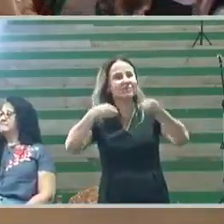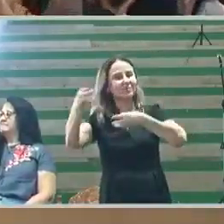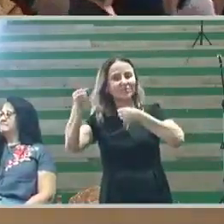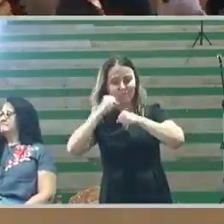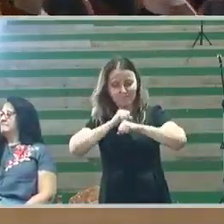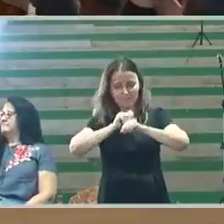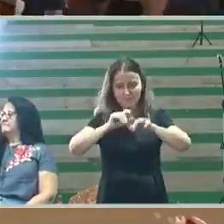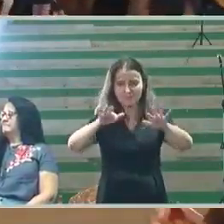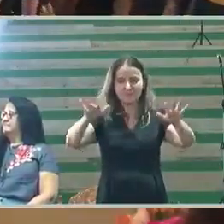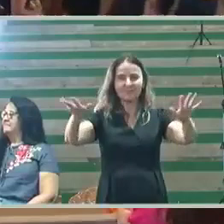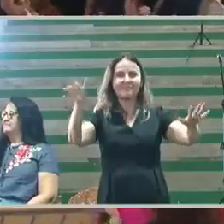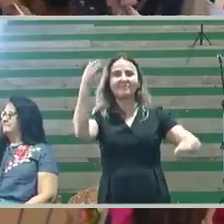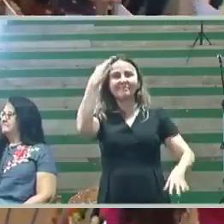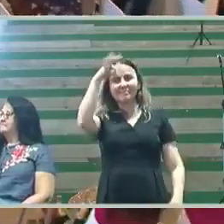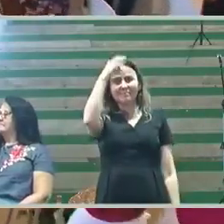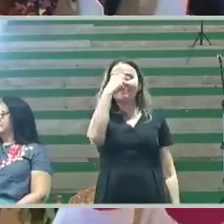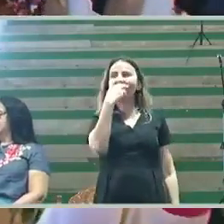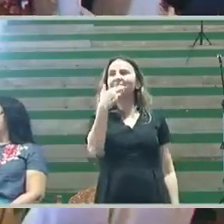batiza.